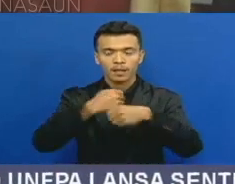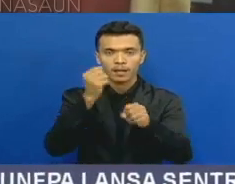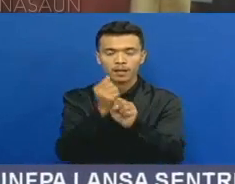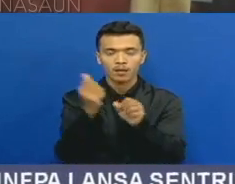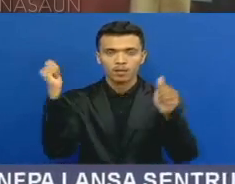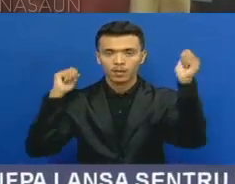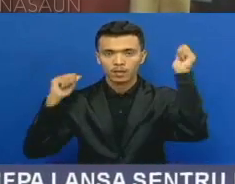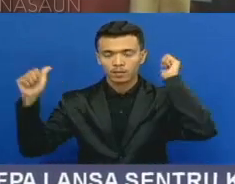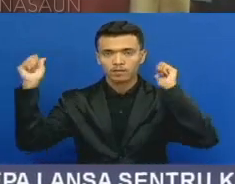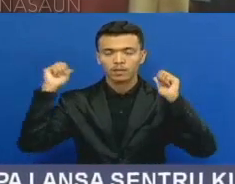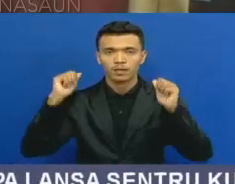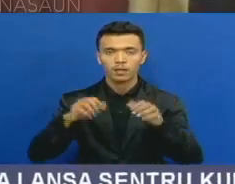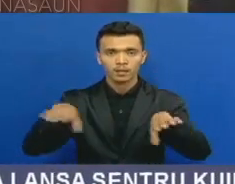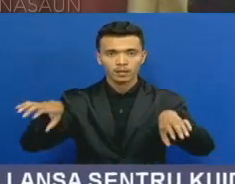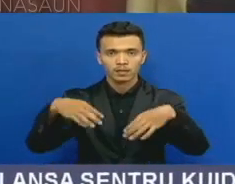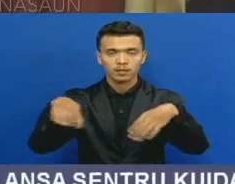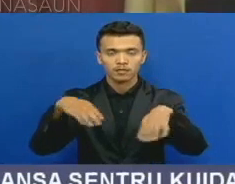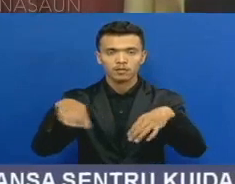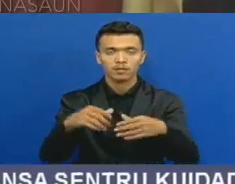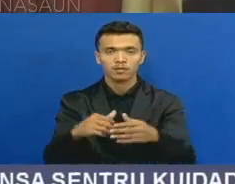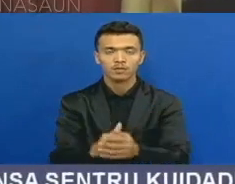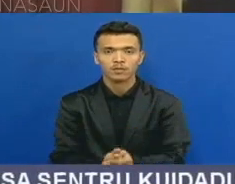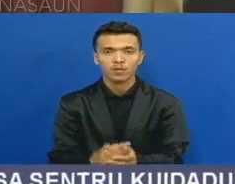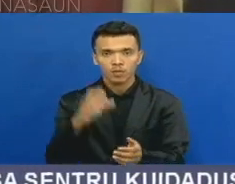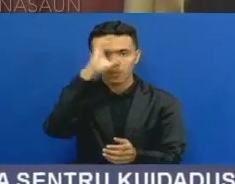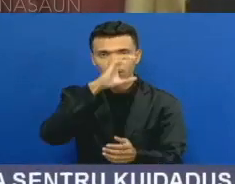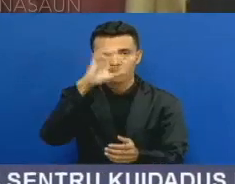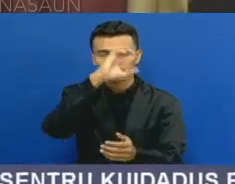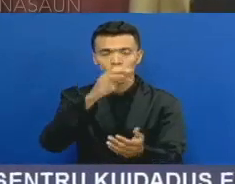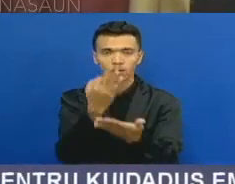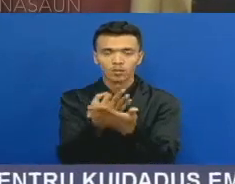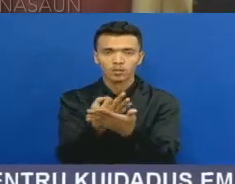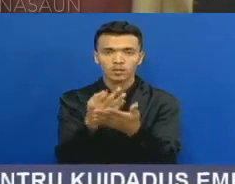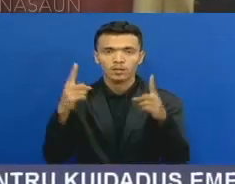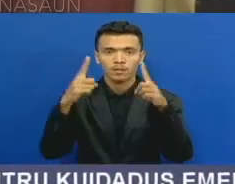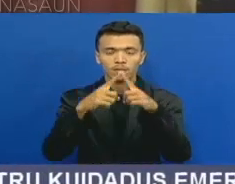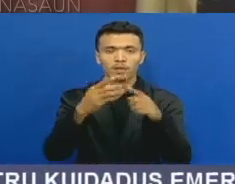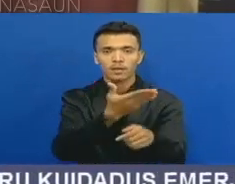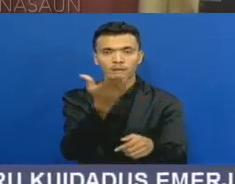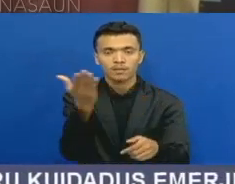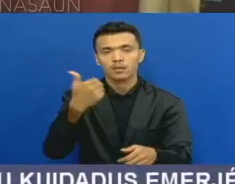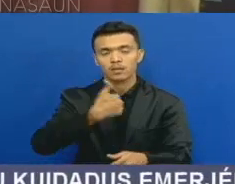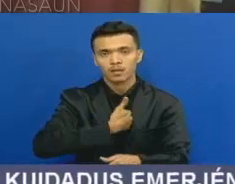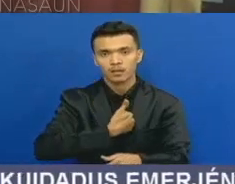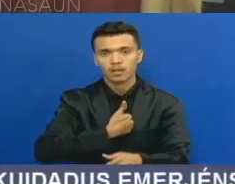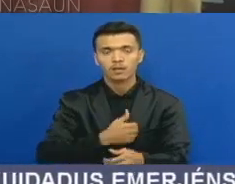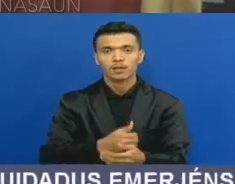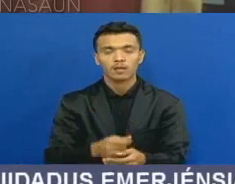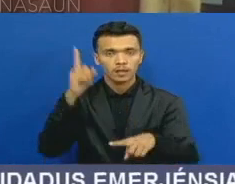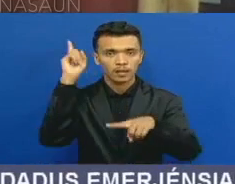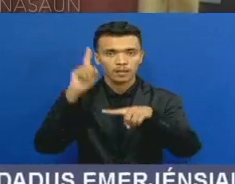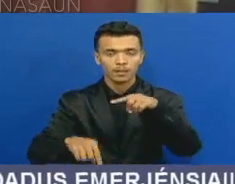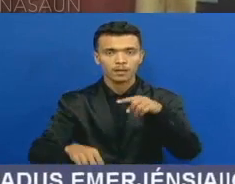atividade serviço ruma o de buca lucro ba eta bocernyaan né contra